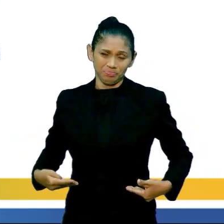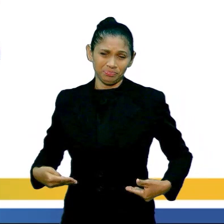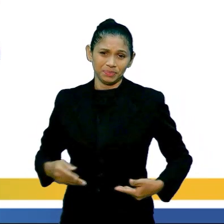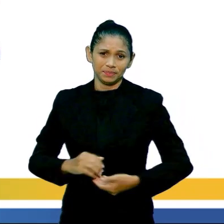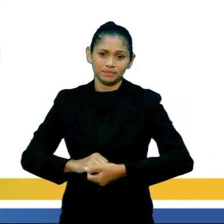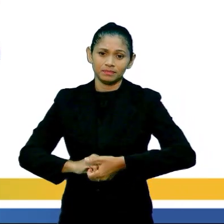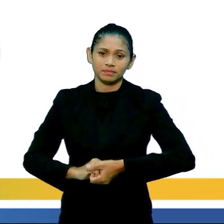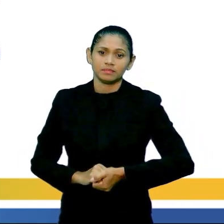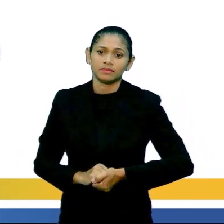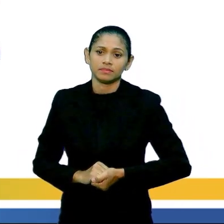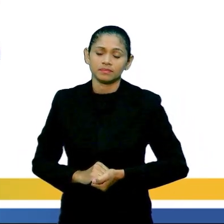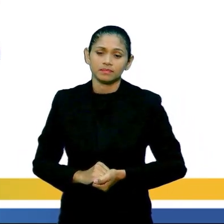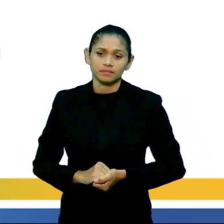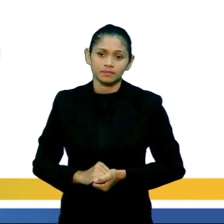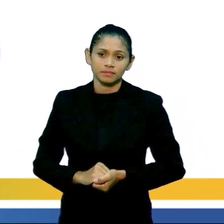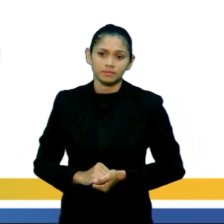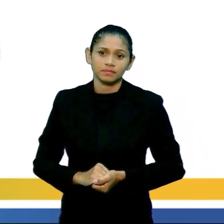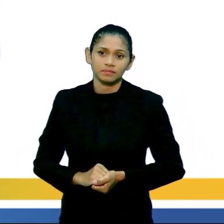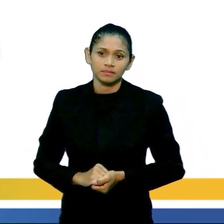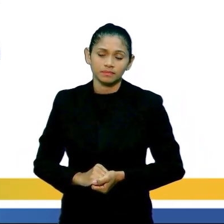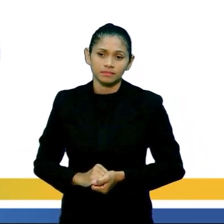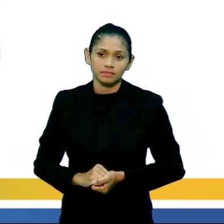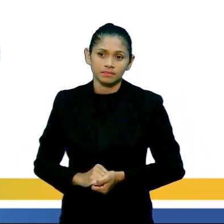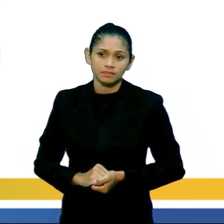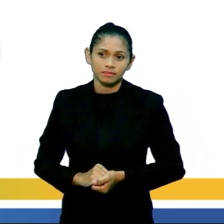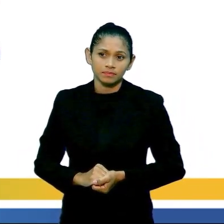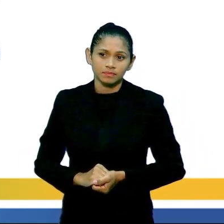sentimento cruel e impiedoso, né?